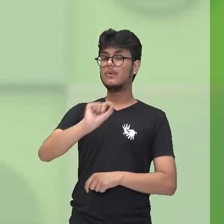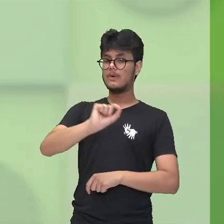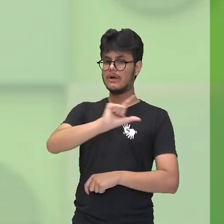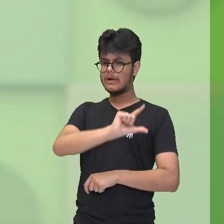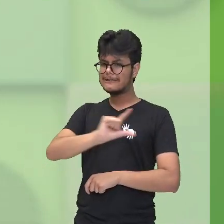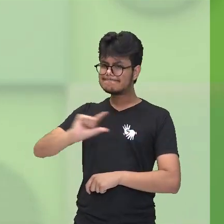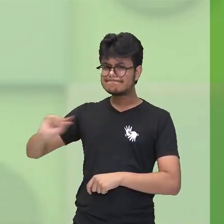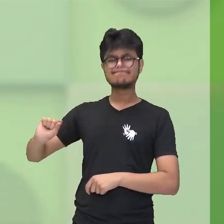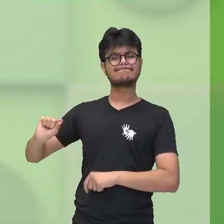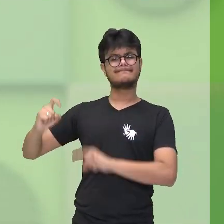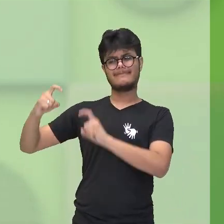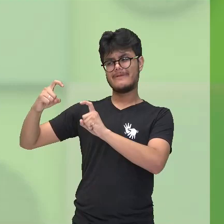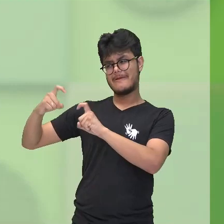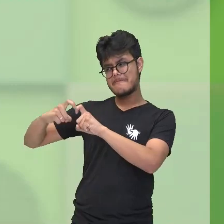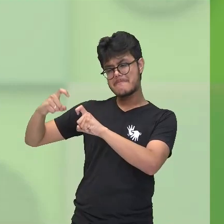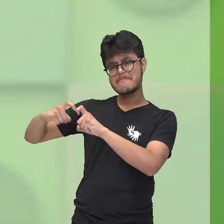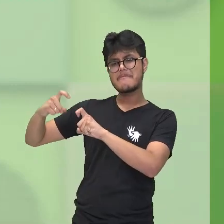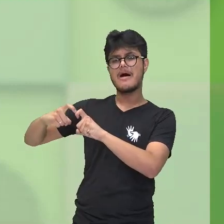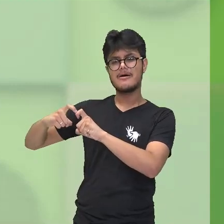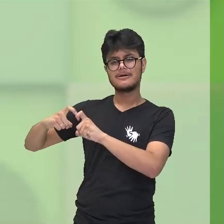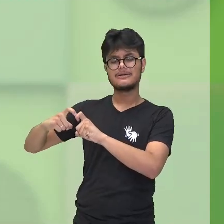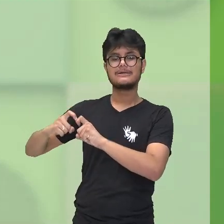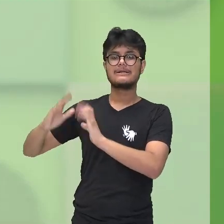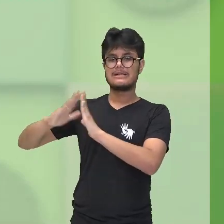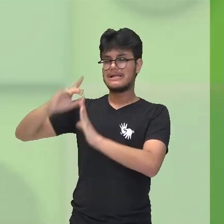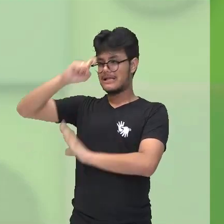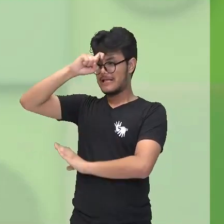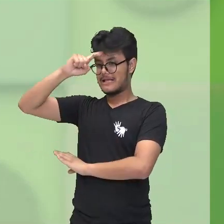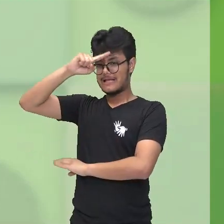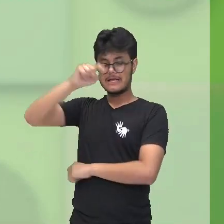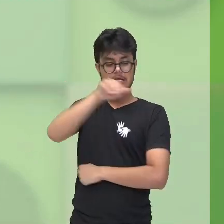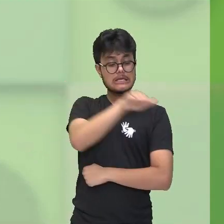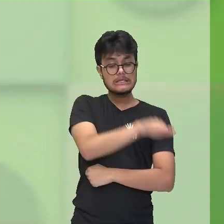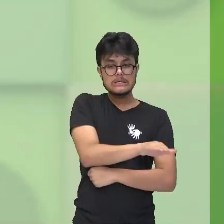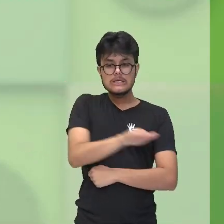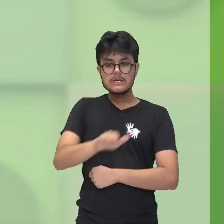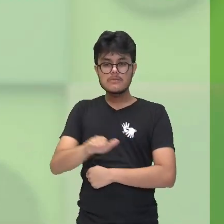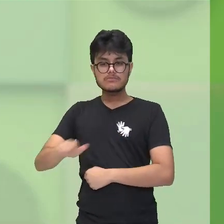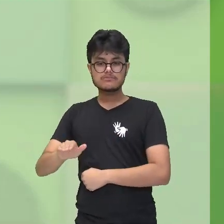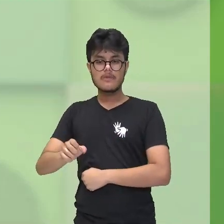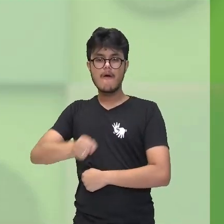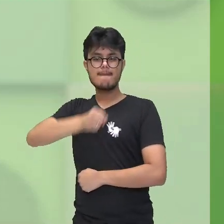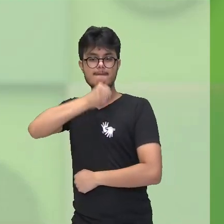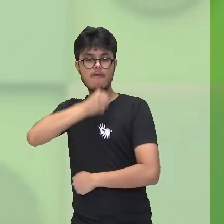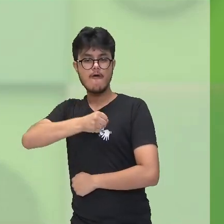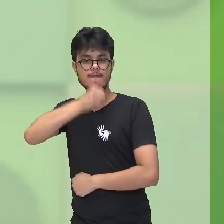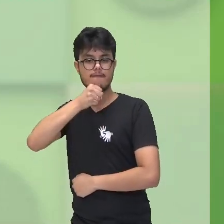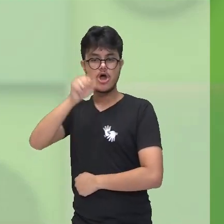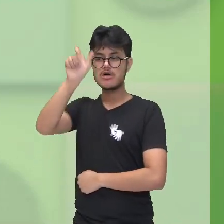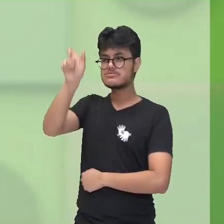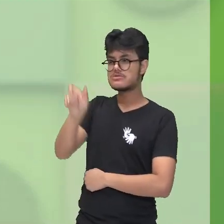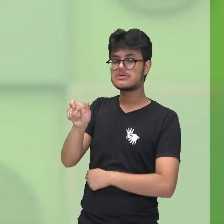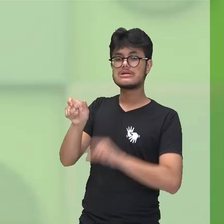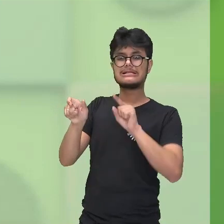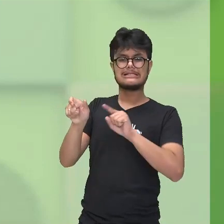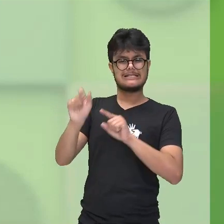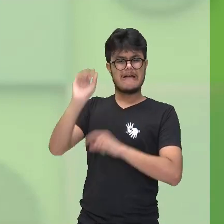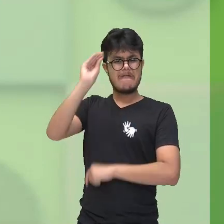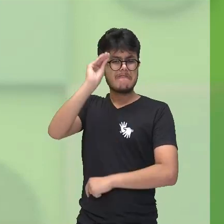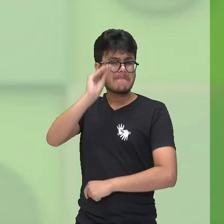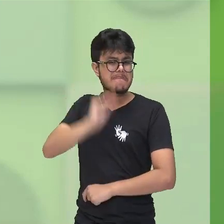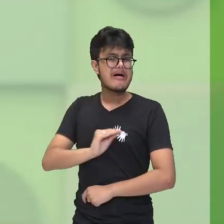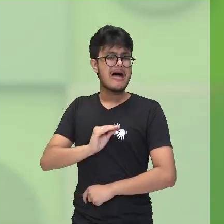médica. Crianças e idosos são muito fragilizados, são muito frágeis, né, o seu